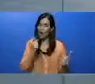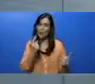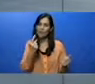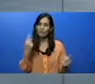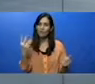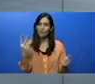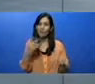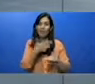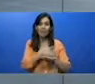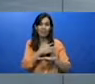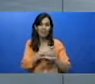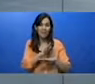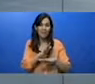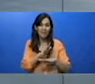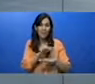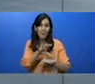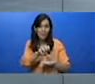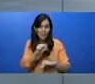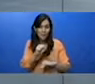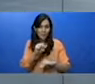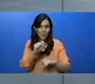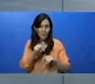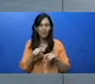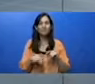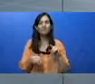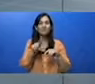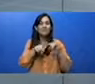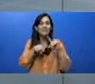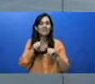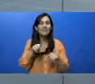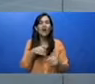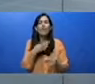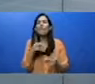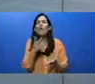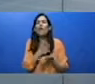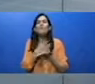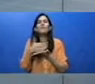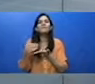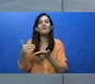2. Pegou o seu material? Vamos começar.